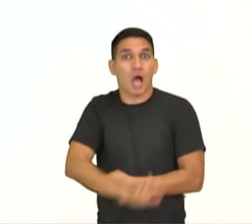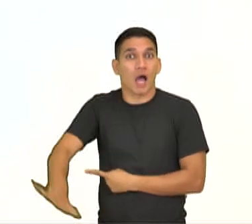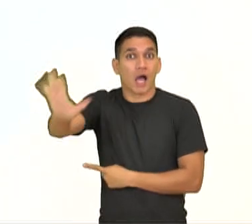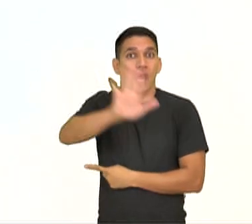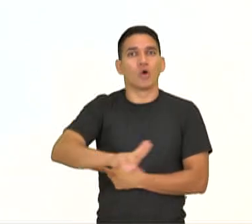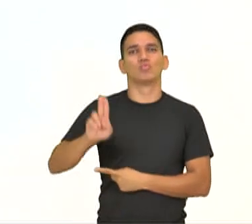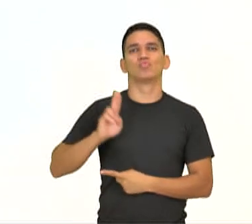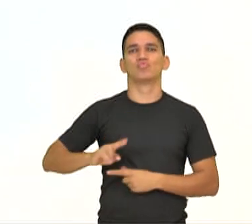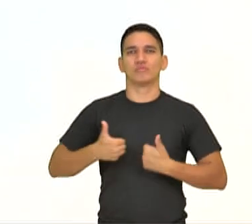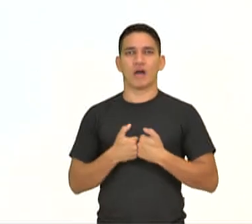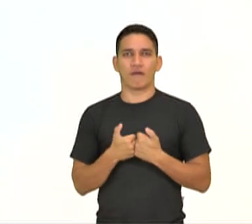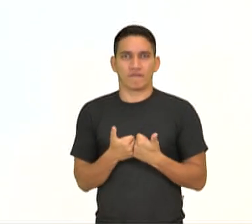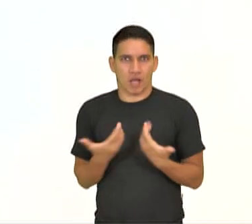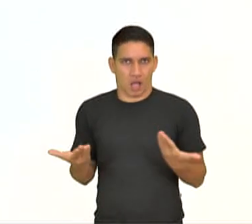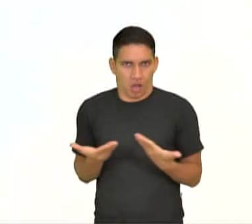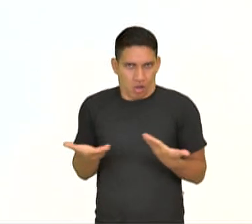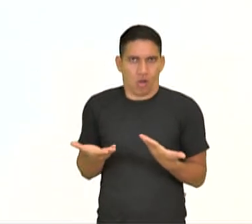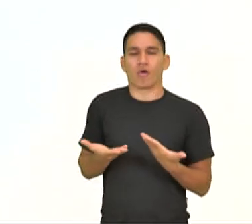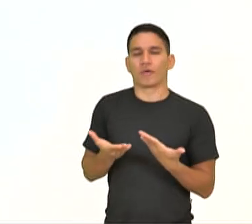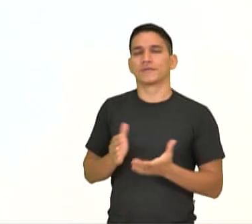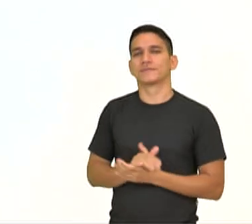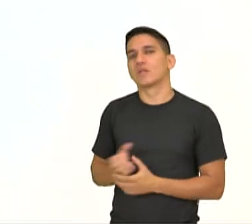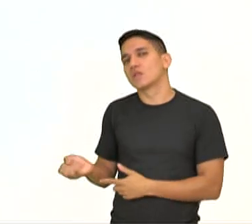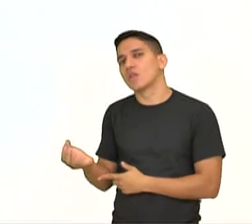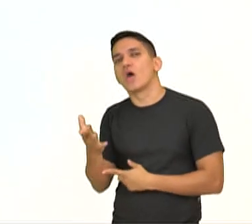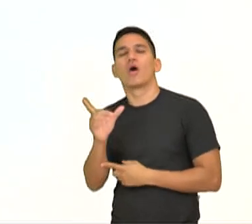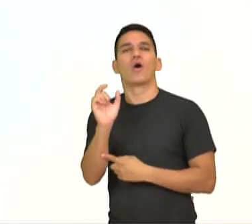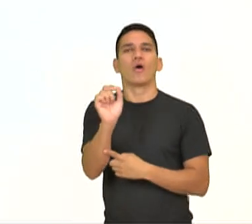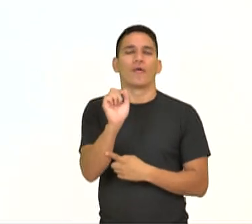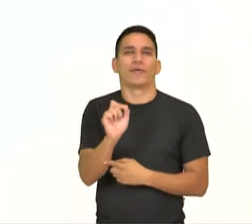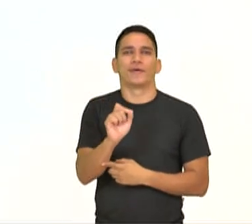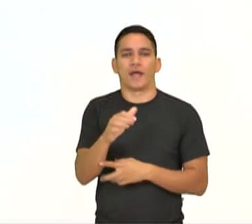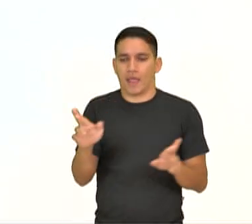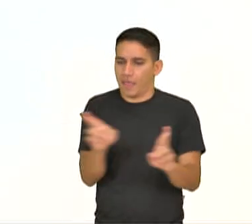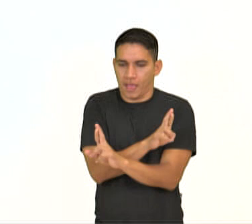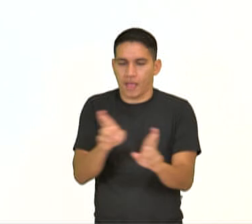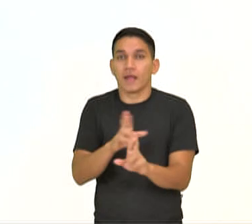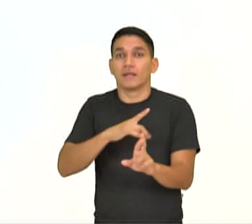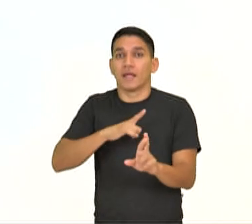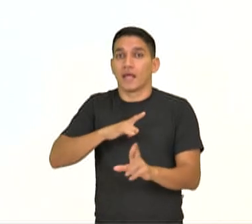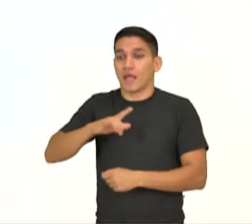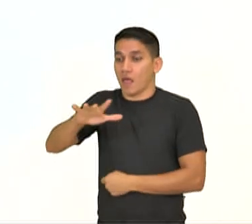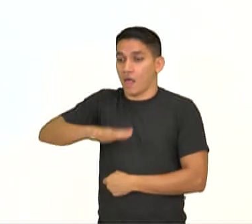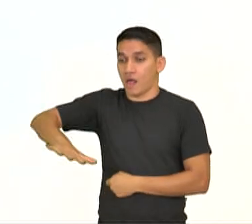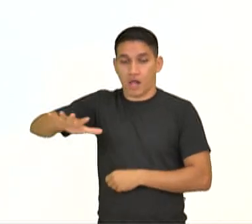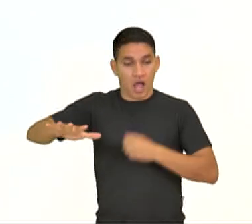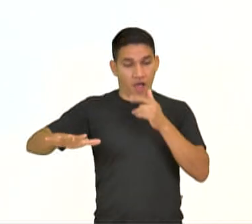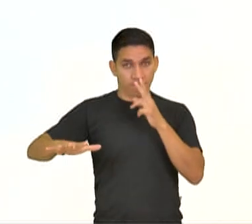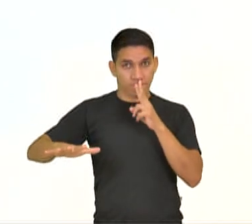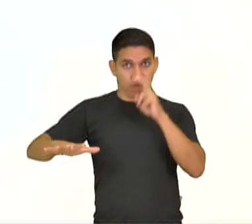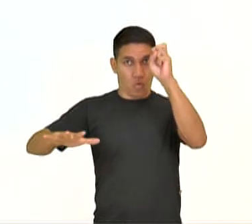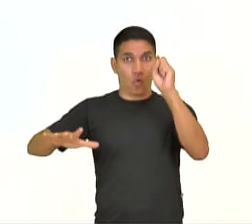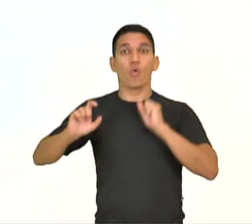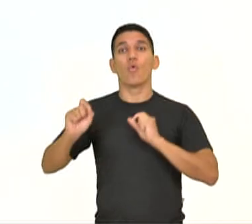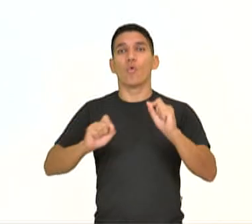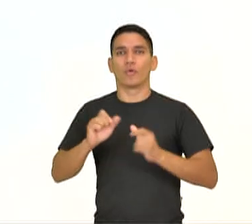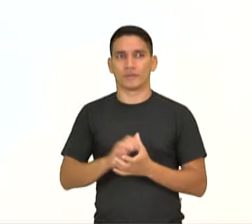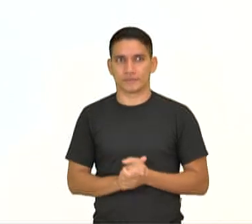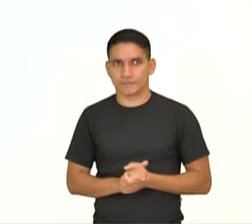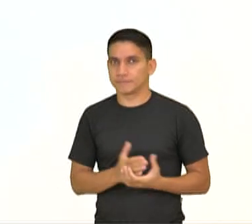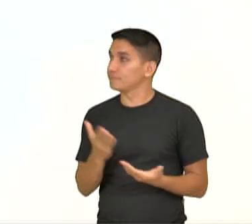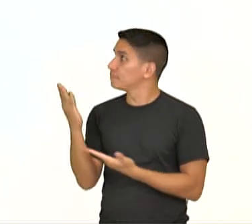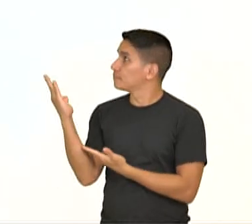física atual, né, física moderna, né, em que relaciona força e campo. Força,